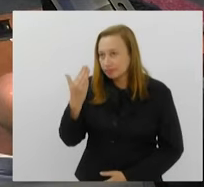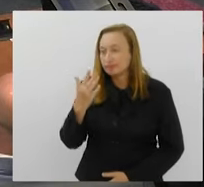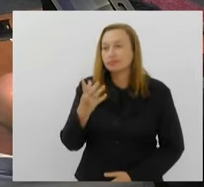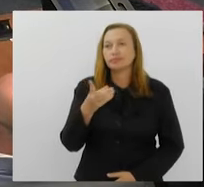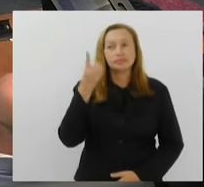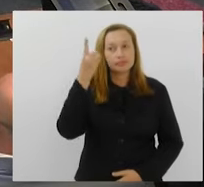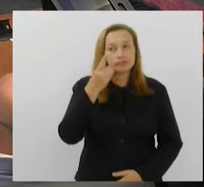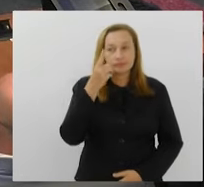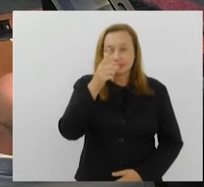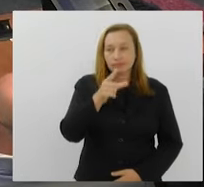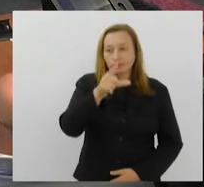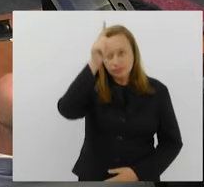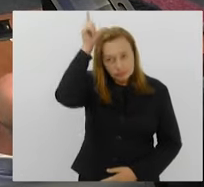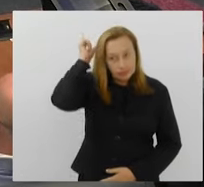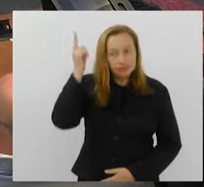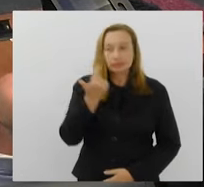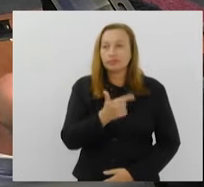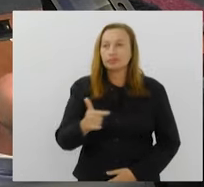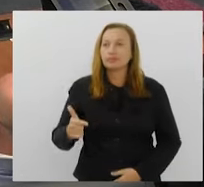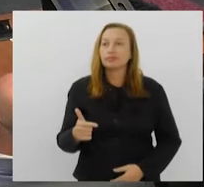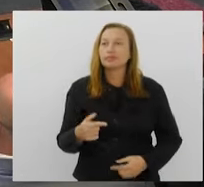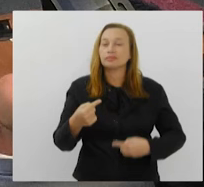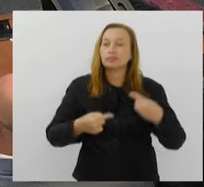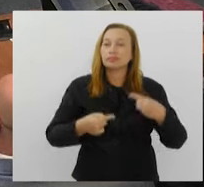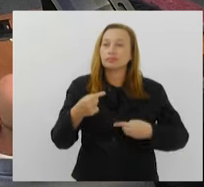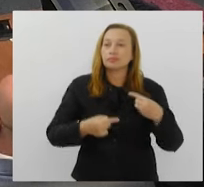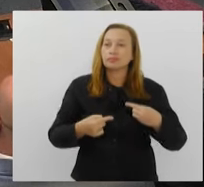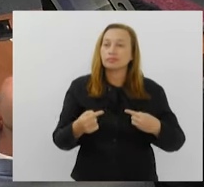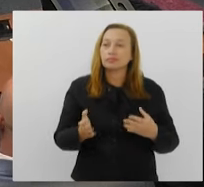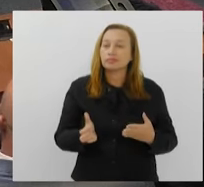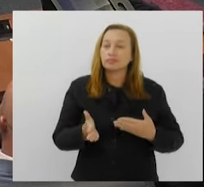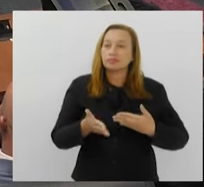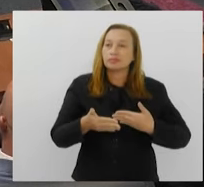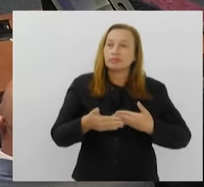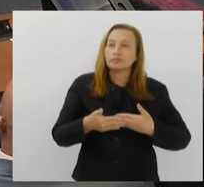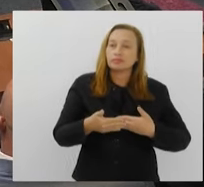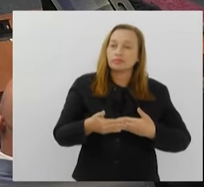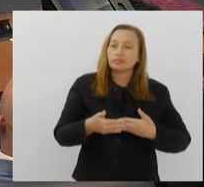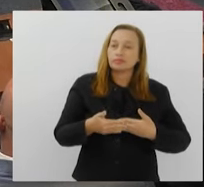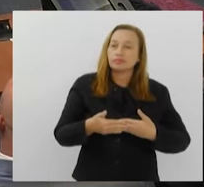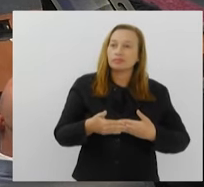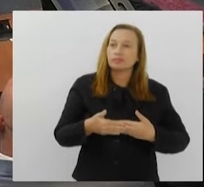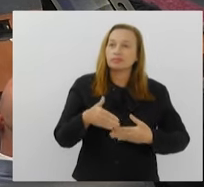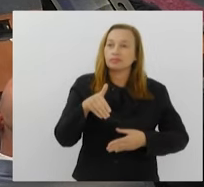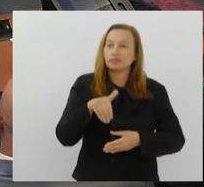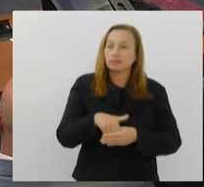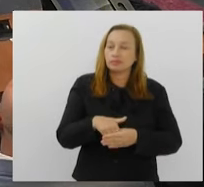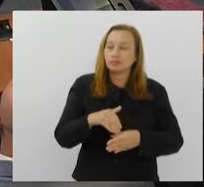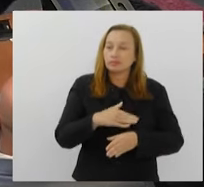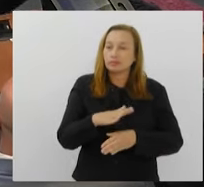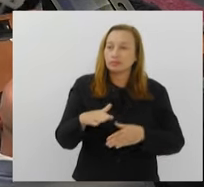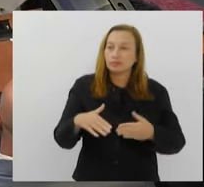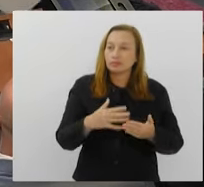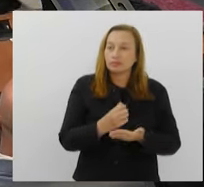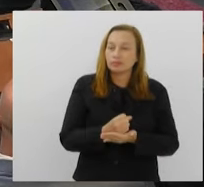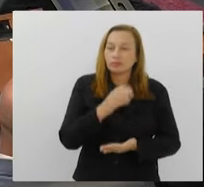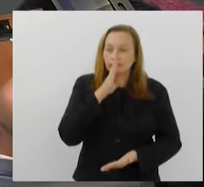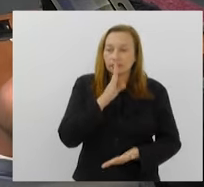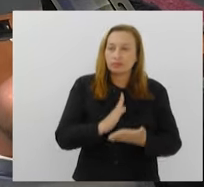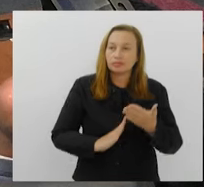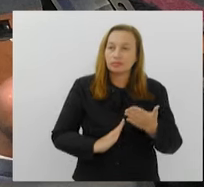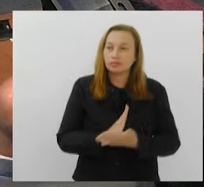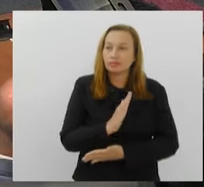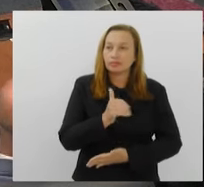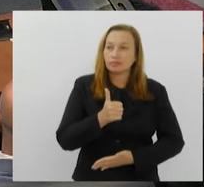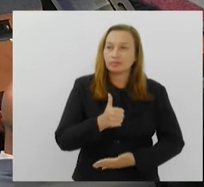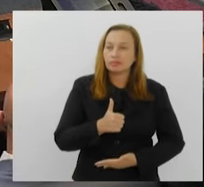Paulo. Não havendo mais quem queira discutir, encerrada a discussão, em votação. Senhores que aprovam,